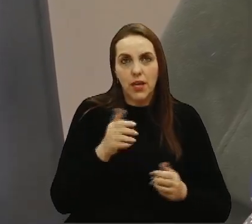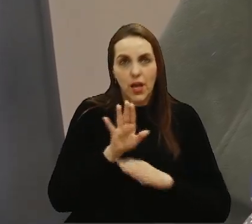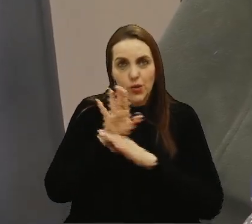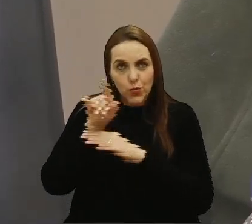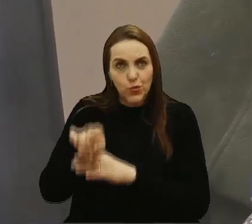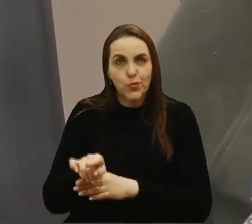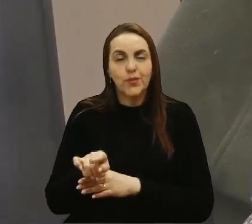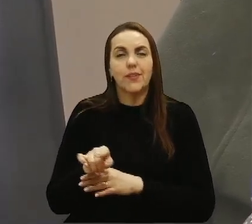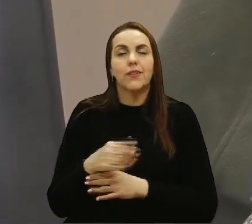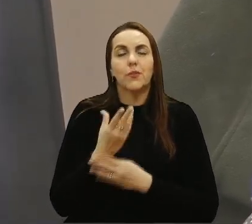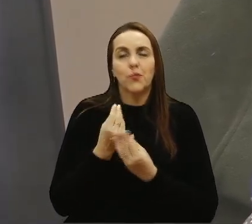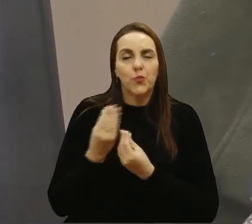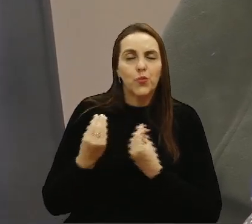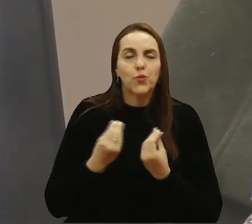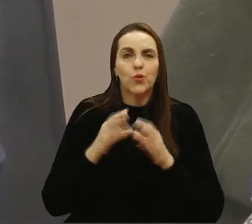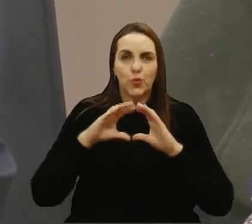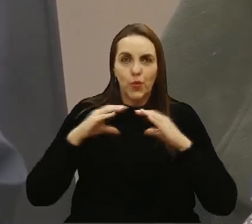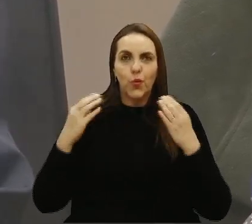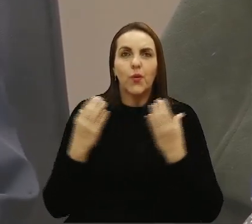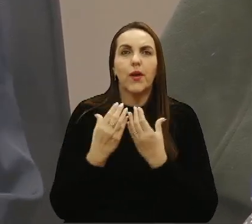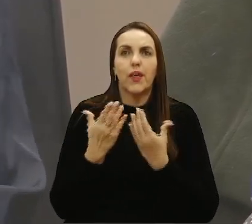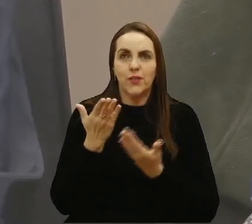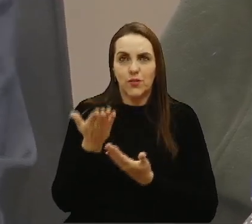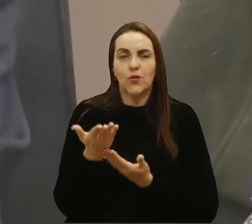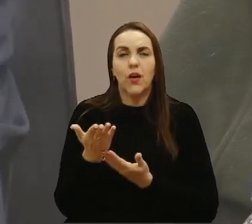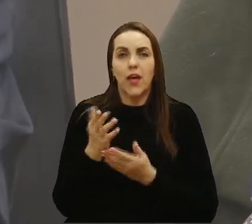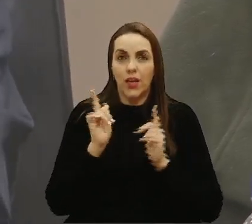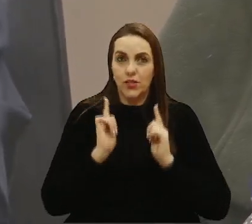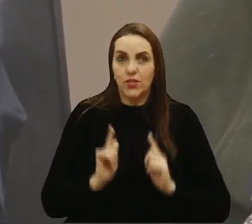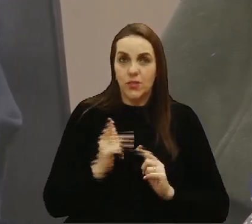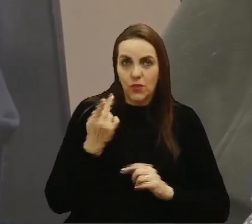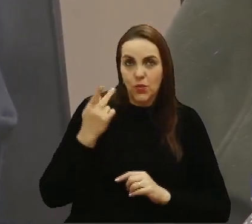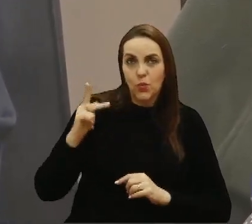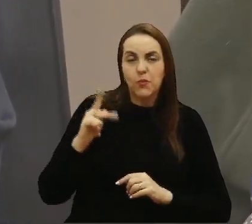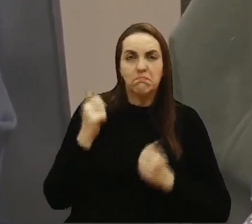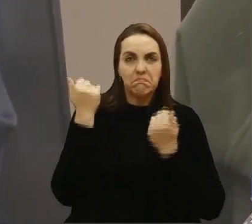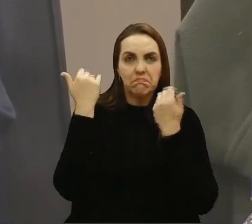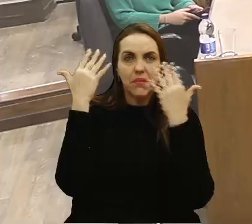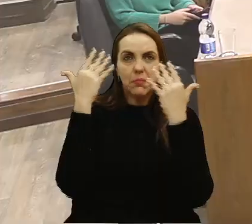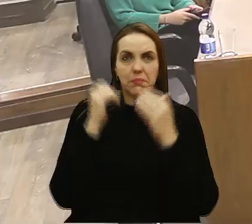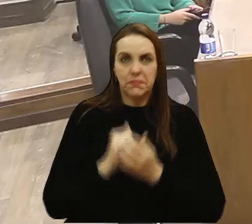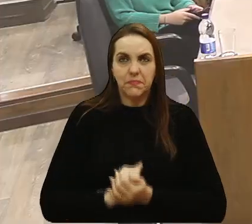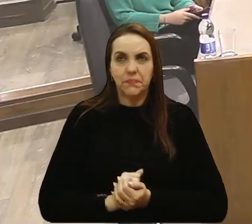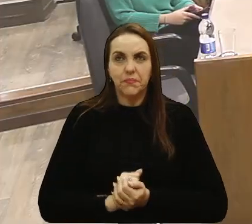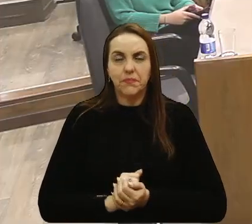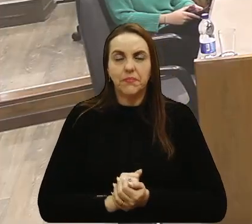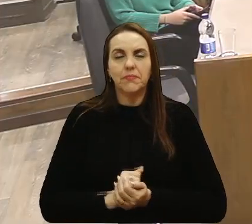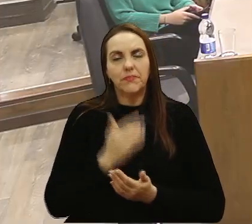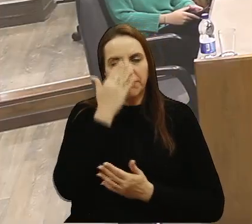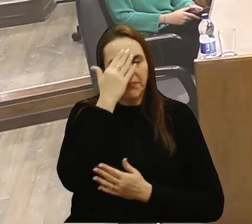a equipe do senhor ajudou muito também no Congresso, então isso aí é gestão tua, parabéns. Agradeço, vereador Iago.